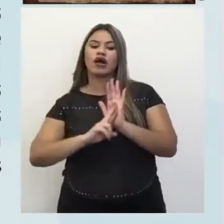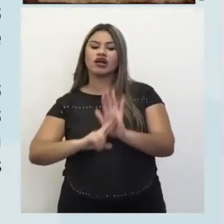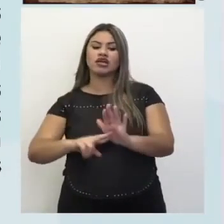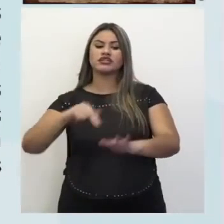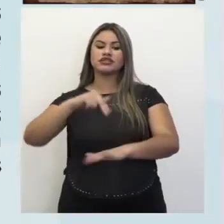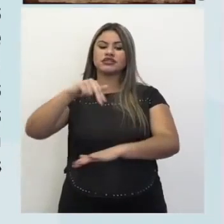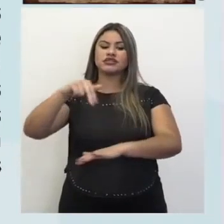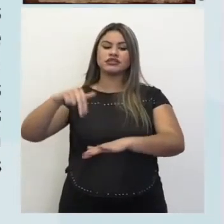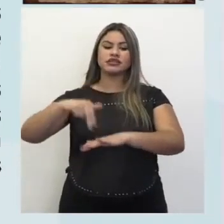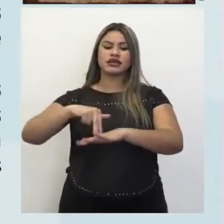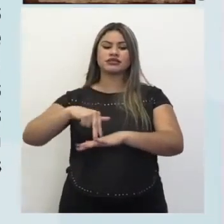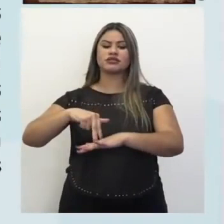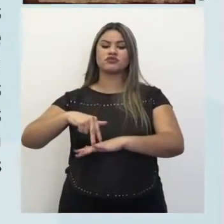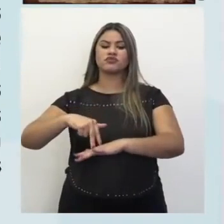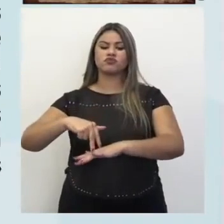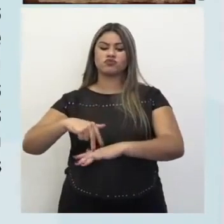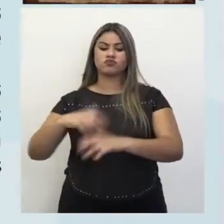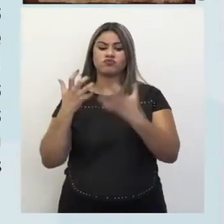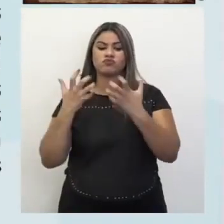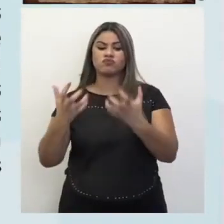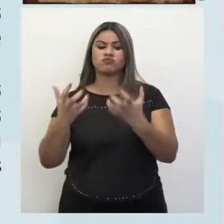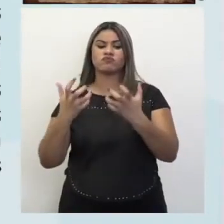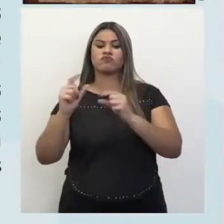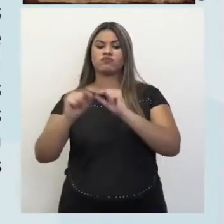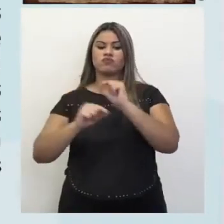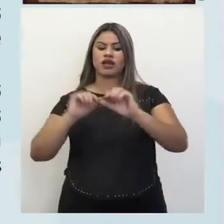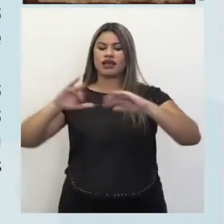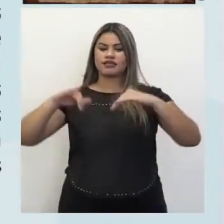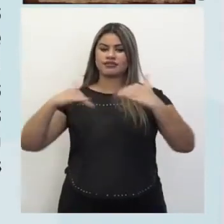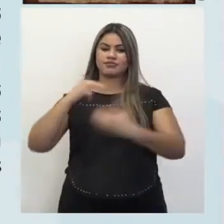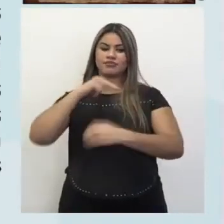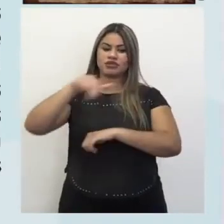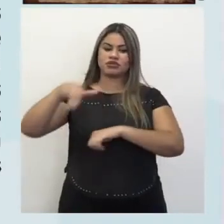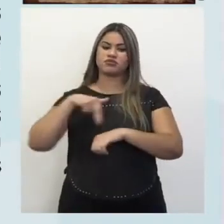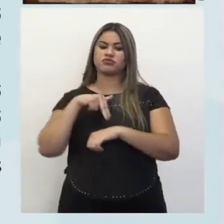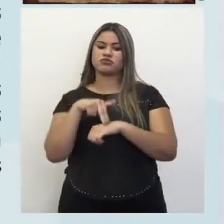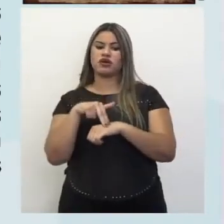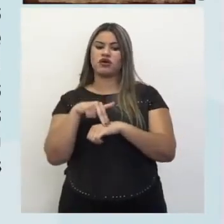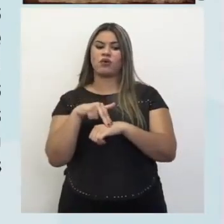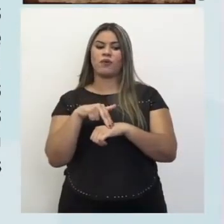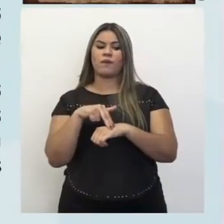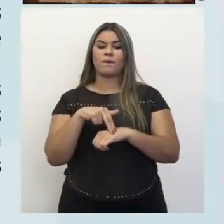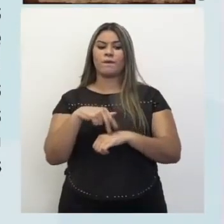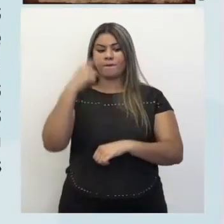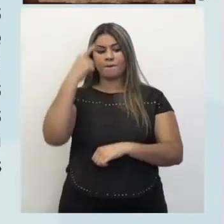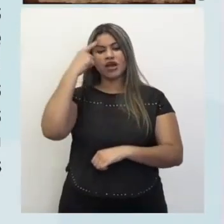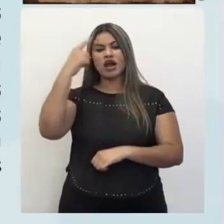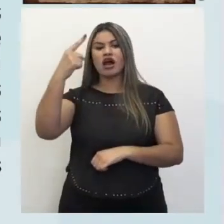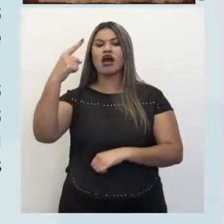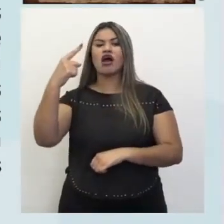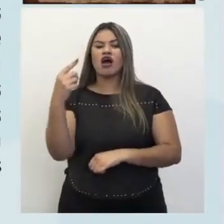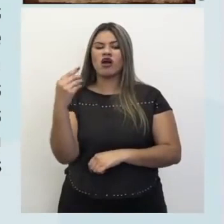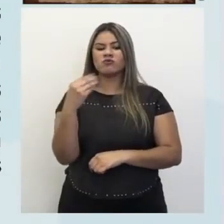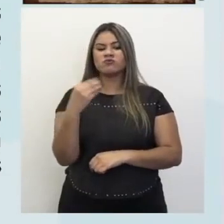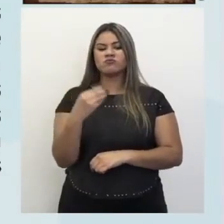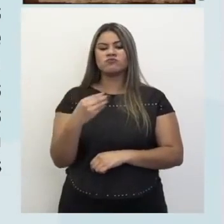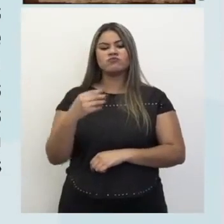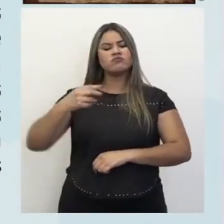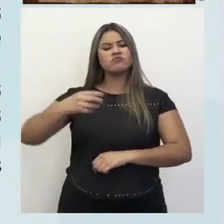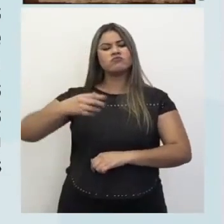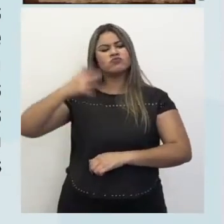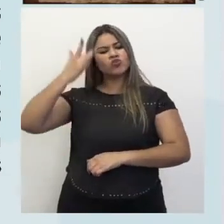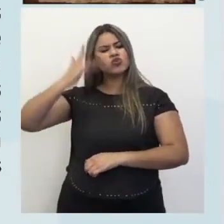nação reivindicam constituir-se em uma Assembleia Nacional, considerando que a ignorância,